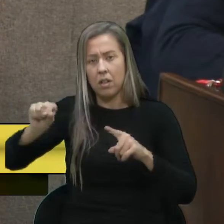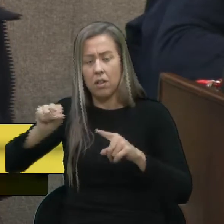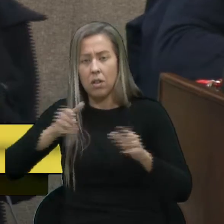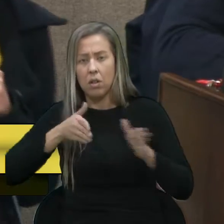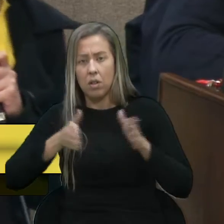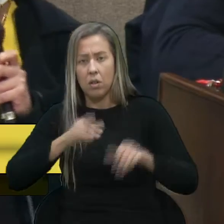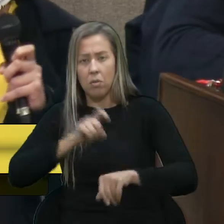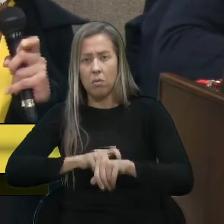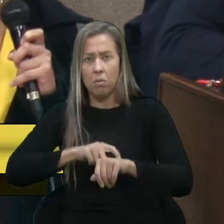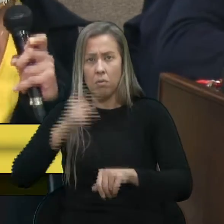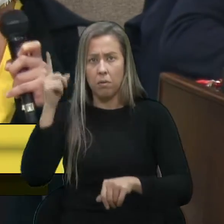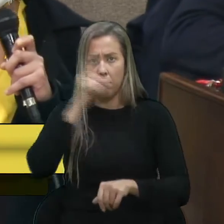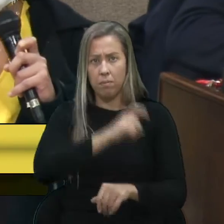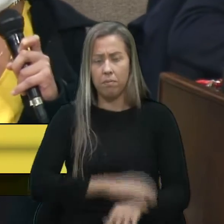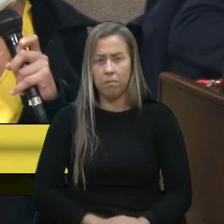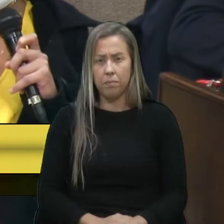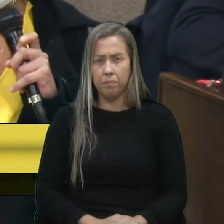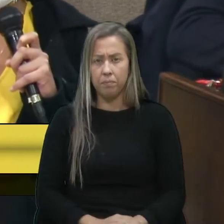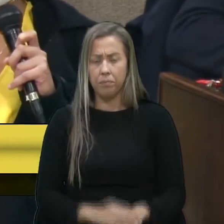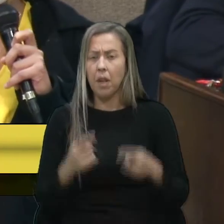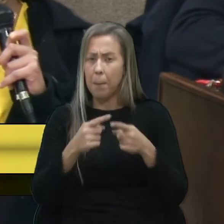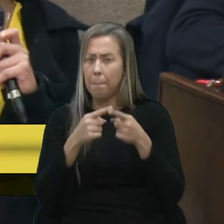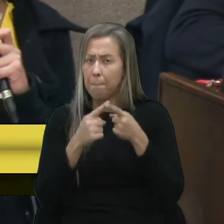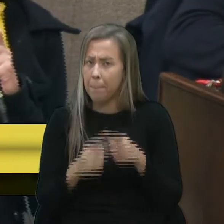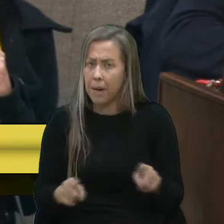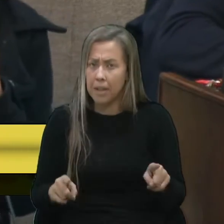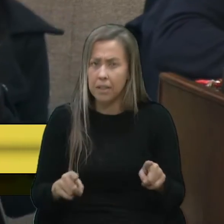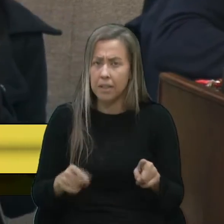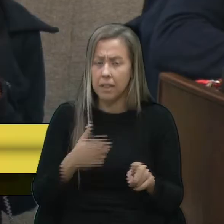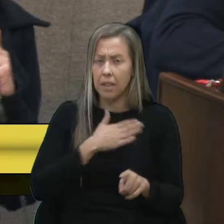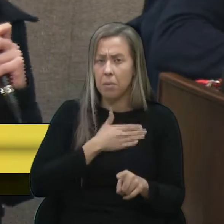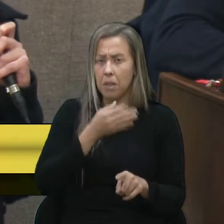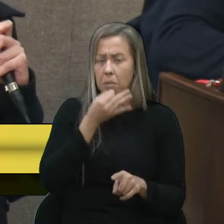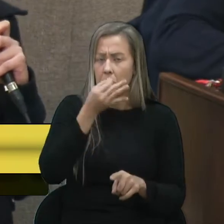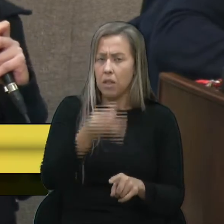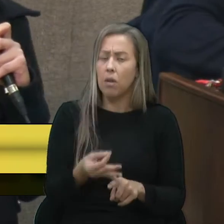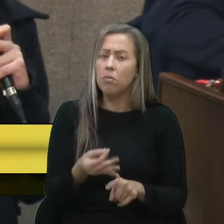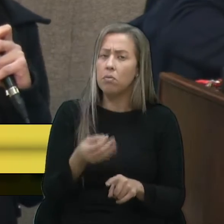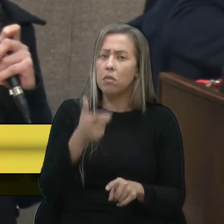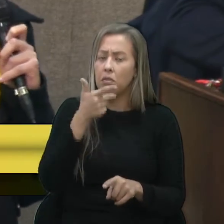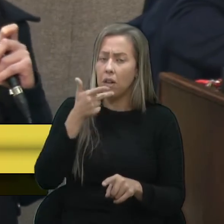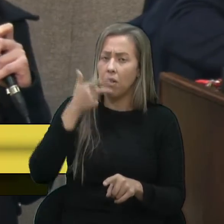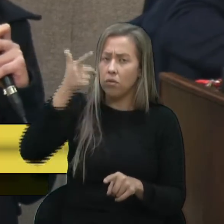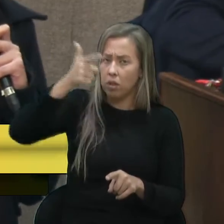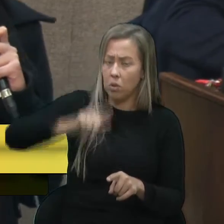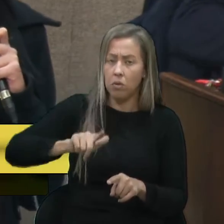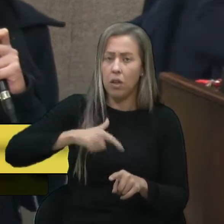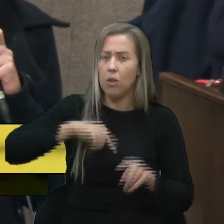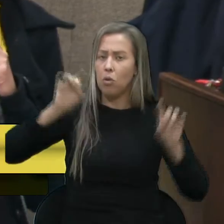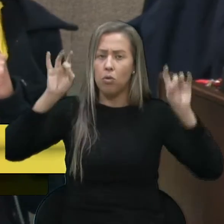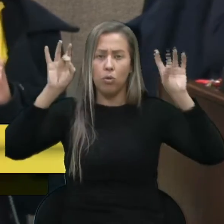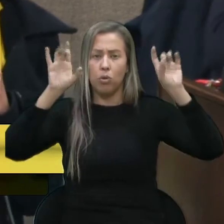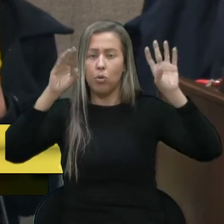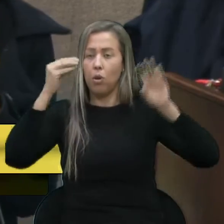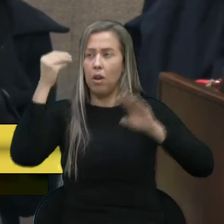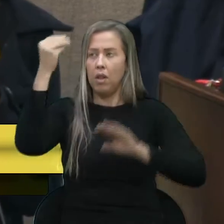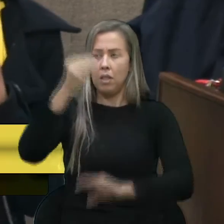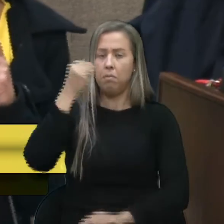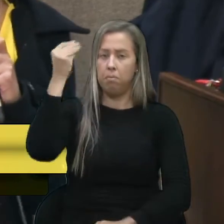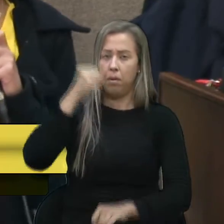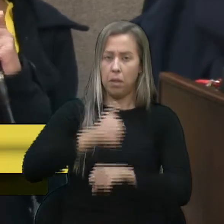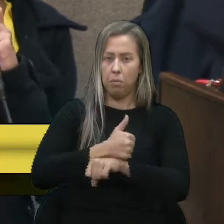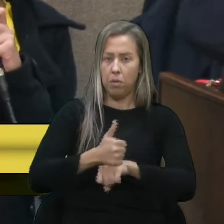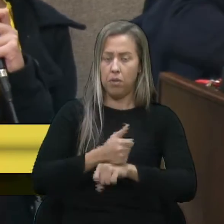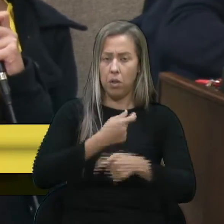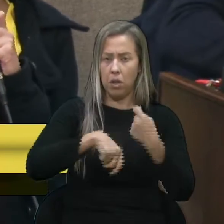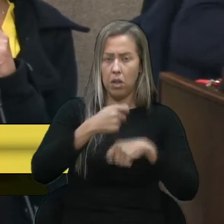período difícil. Mas o que, na minha visão, e eu reforço mais uma vez, não sou estudante de economia, posso estar errada,